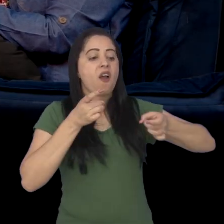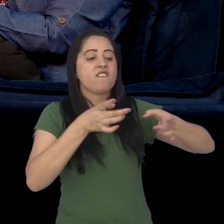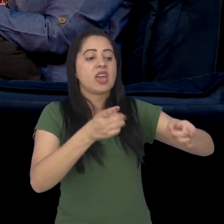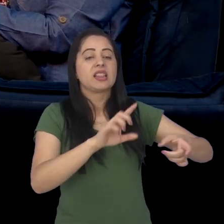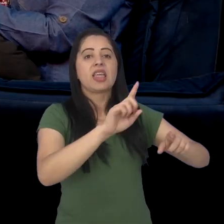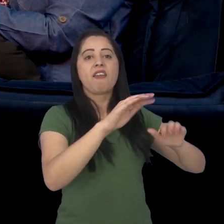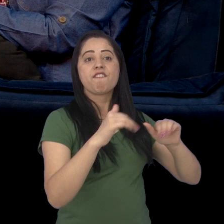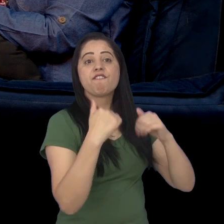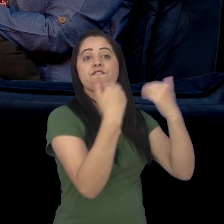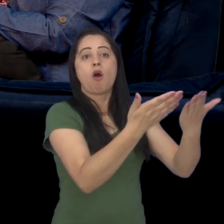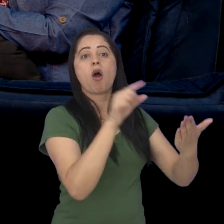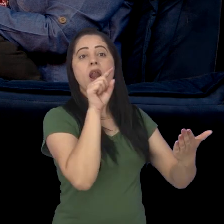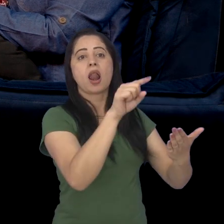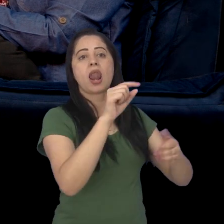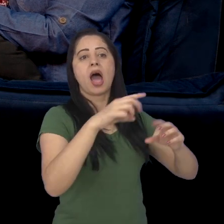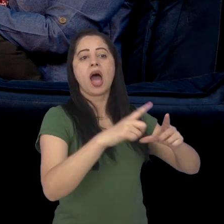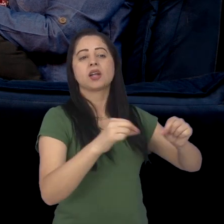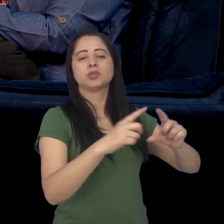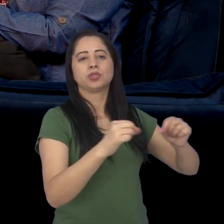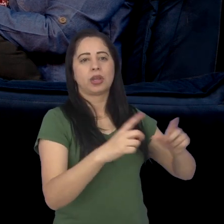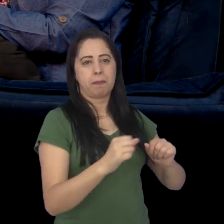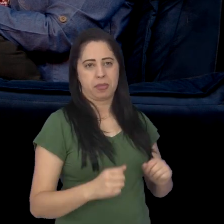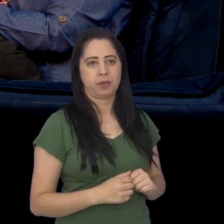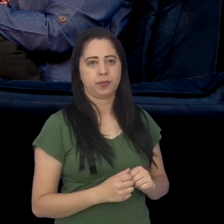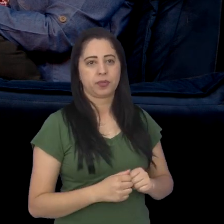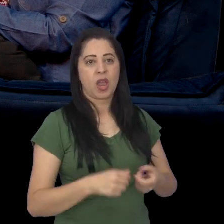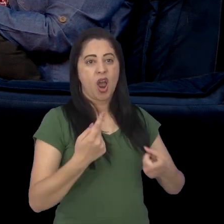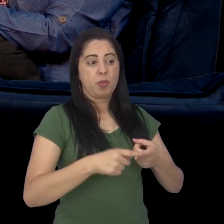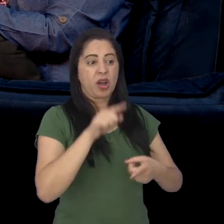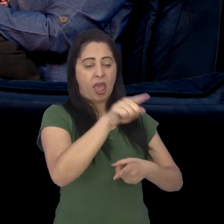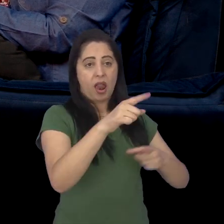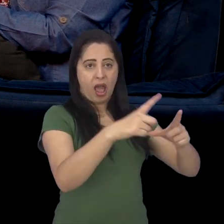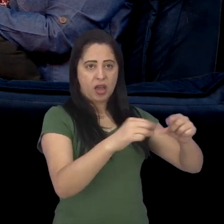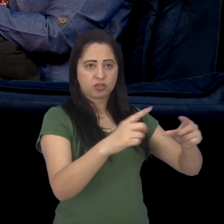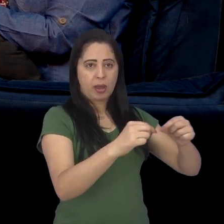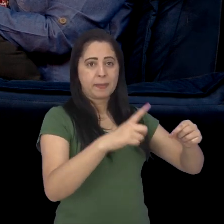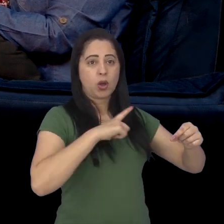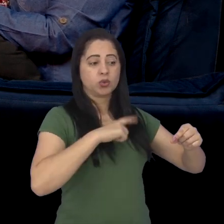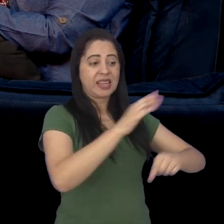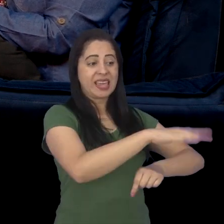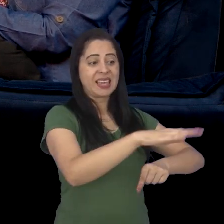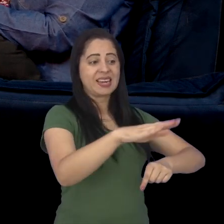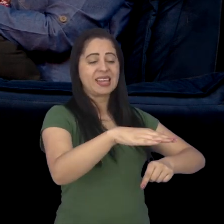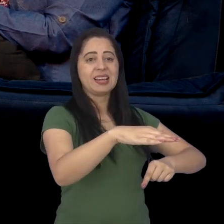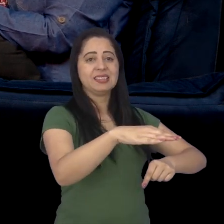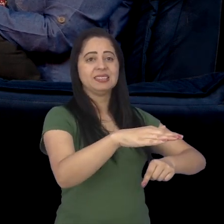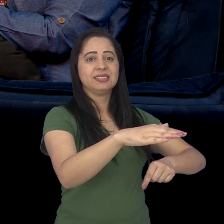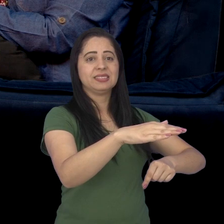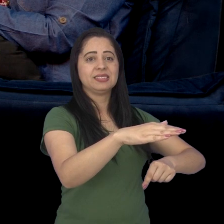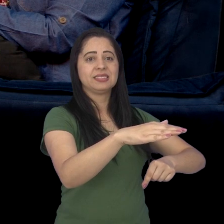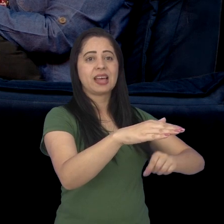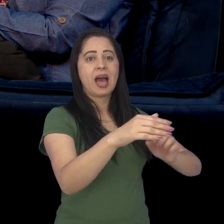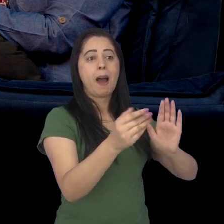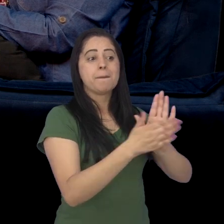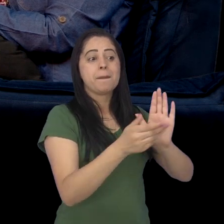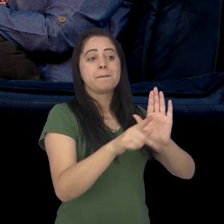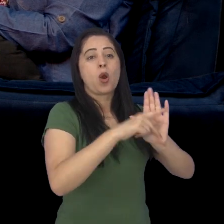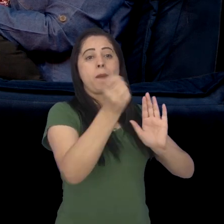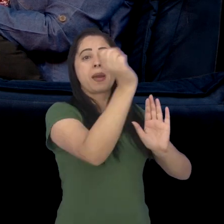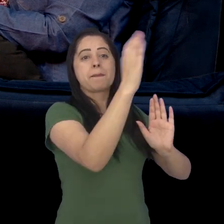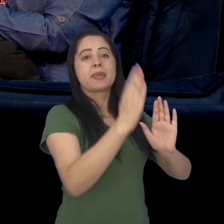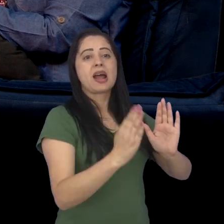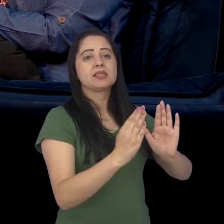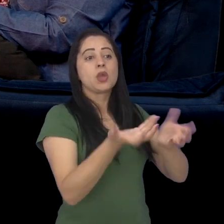apoio. E esse livro foi bem vendido no Japão. Porque no Japão tem bastante brasileiro que queria alfabetizar os